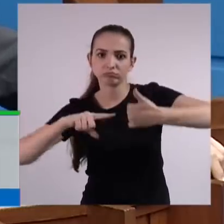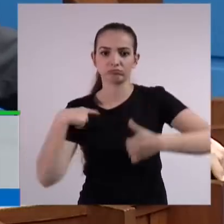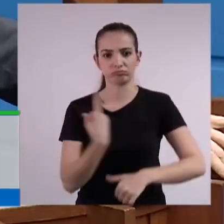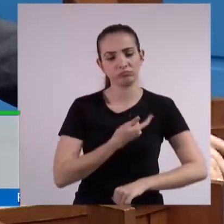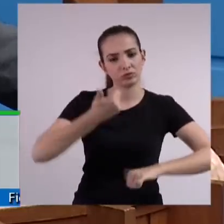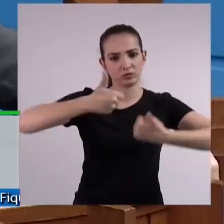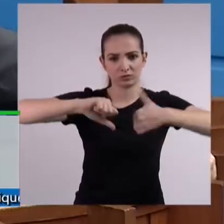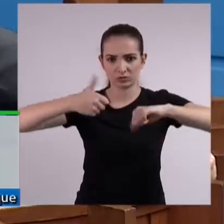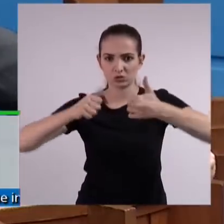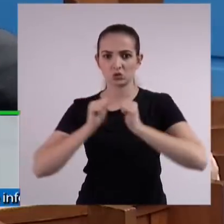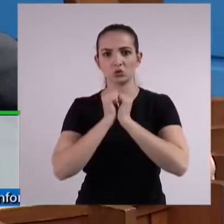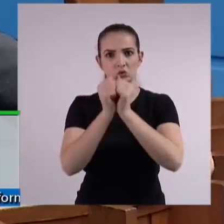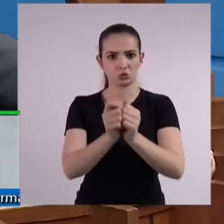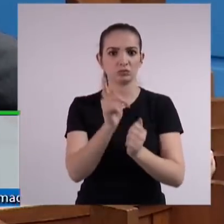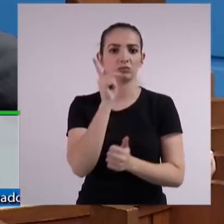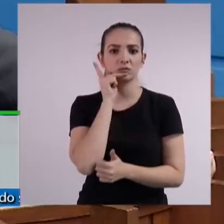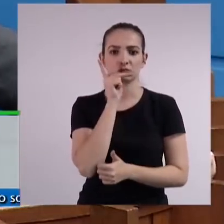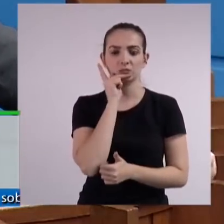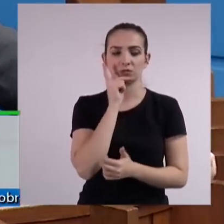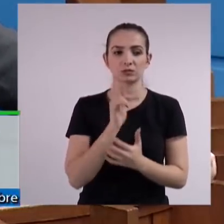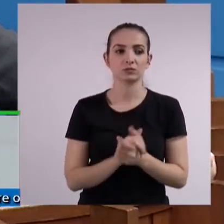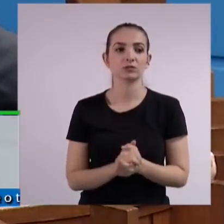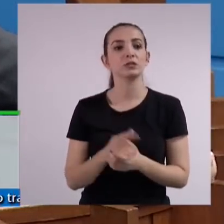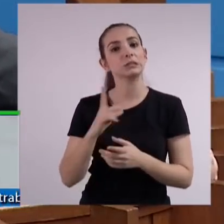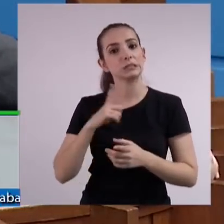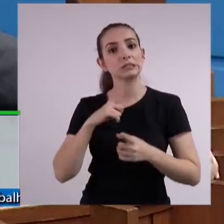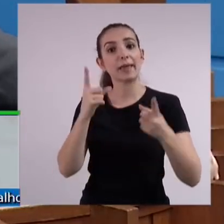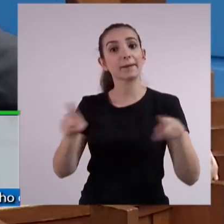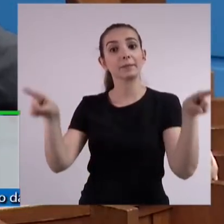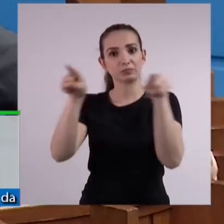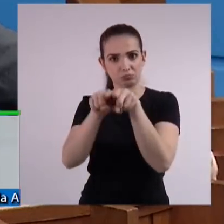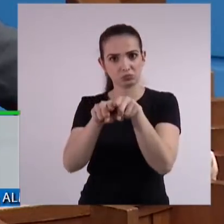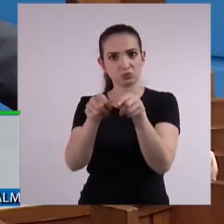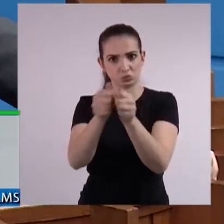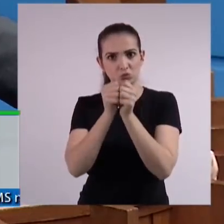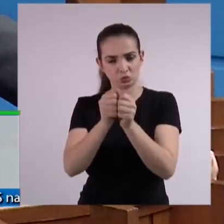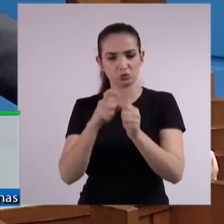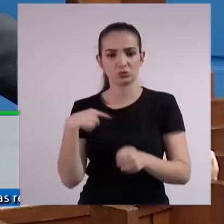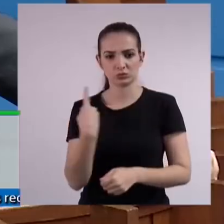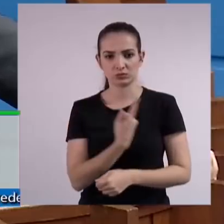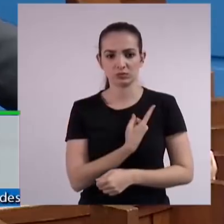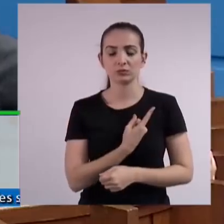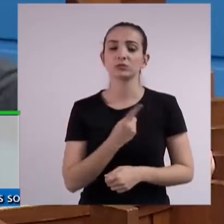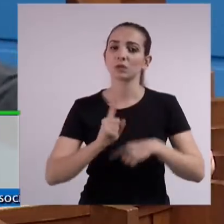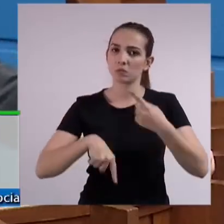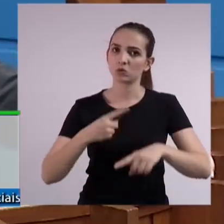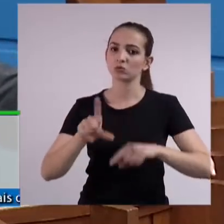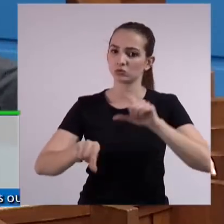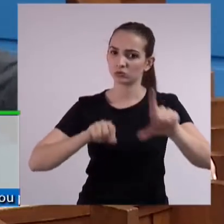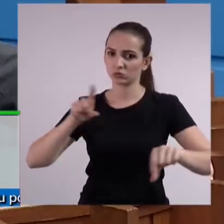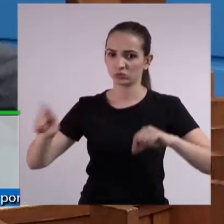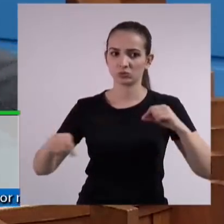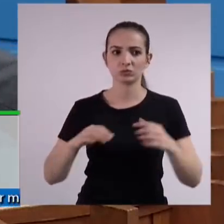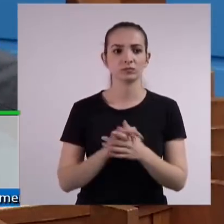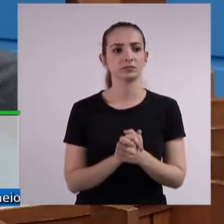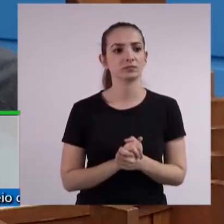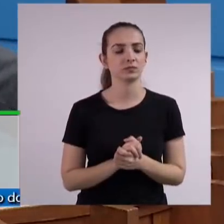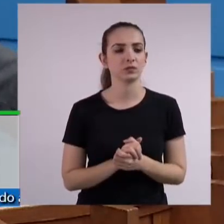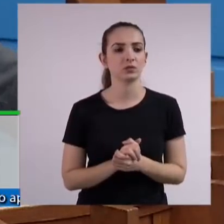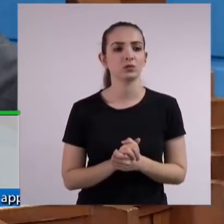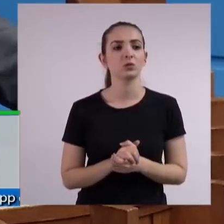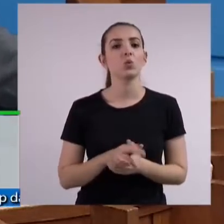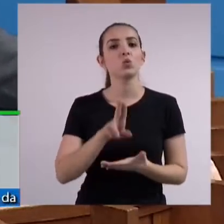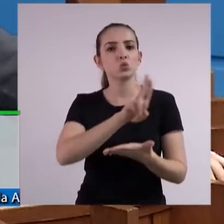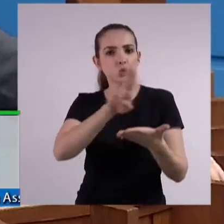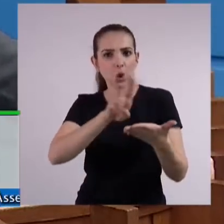análise junto com os partidos que estão aliançados conosco e decidiremos, obviamente, sobre aquele